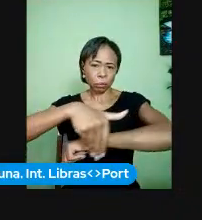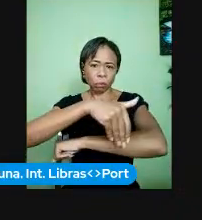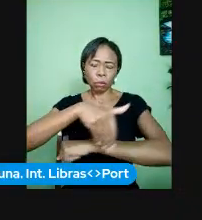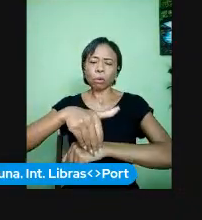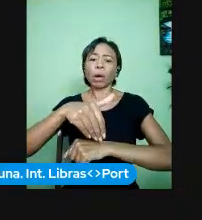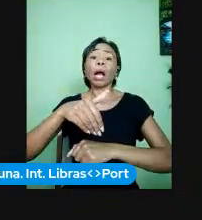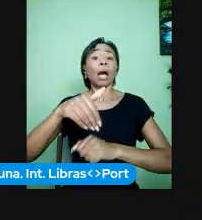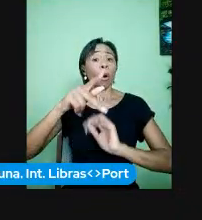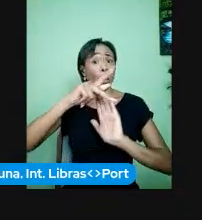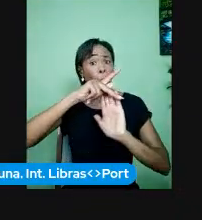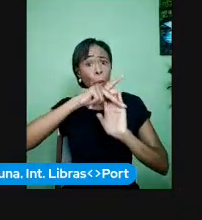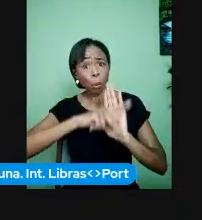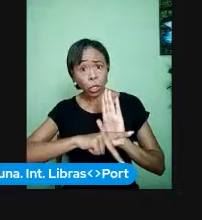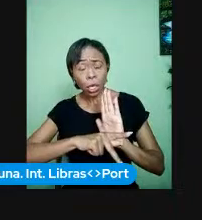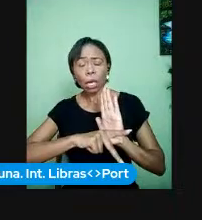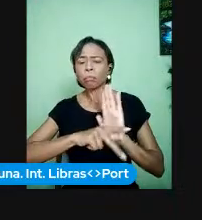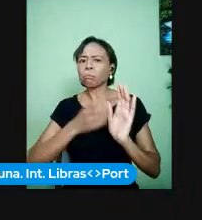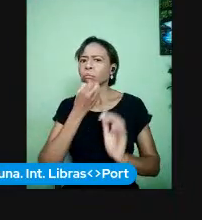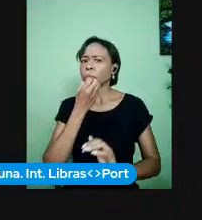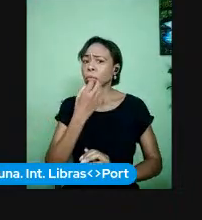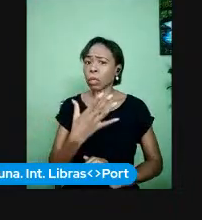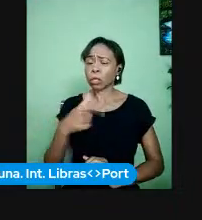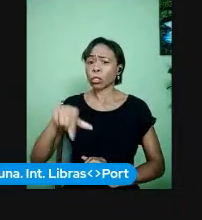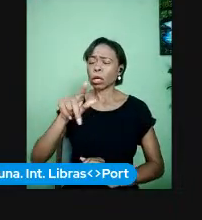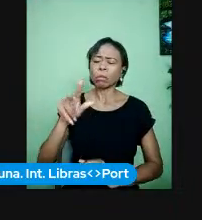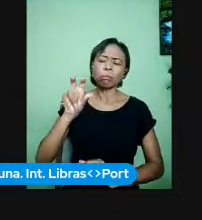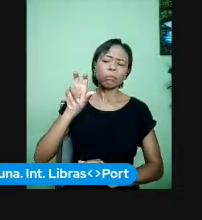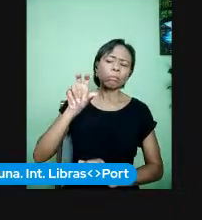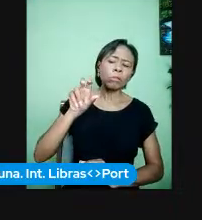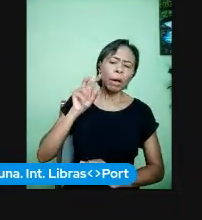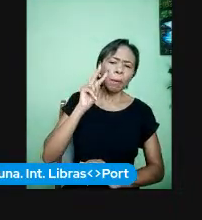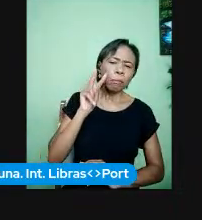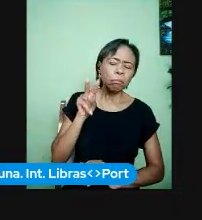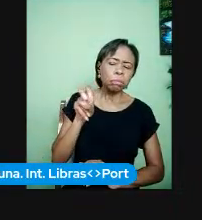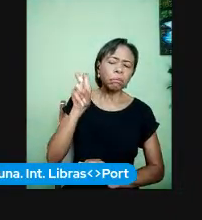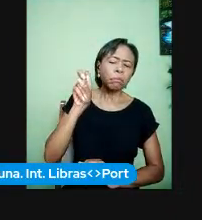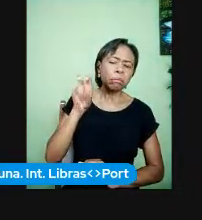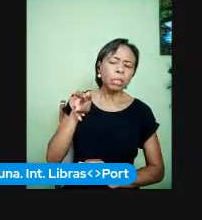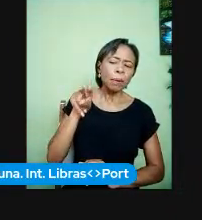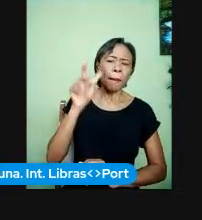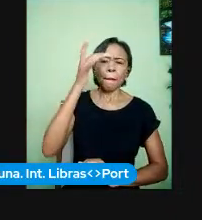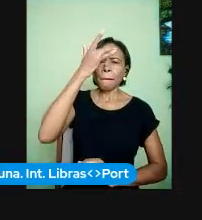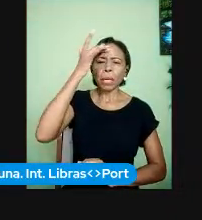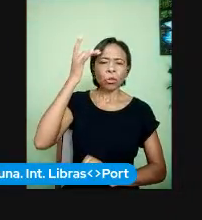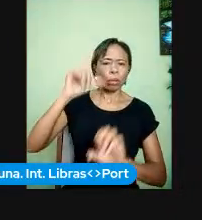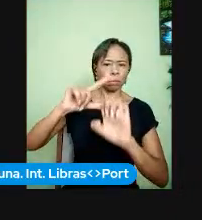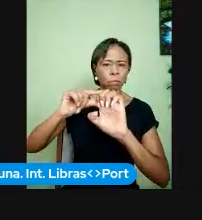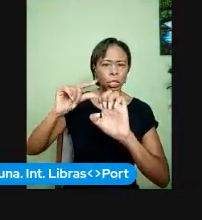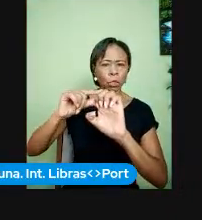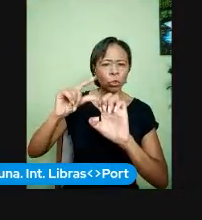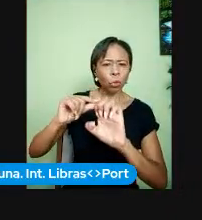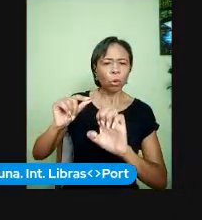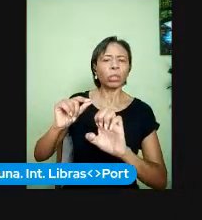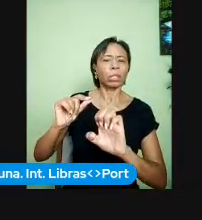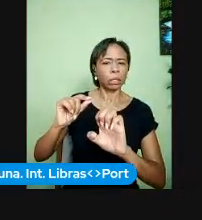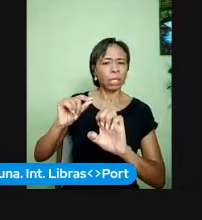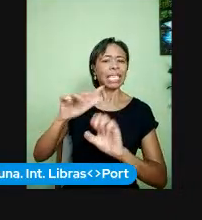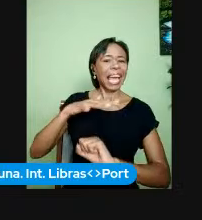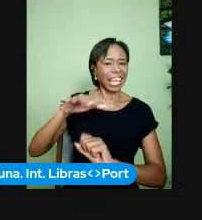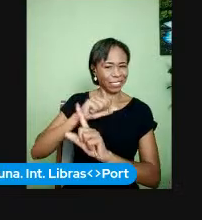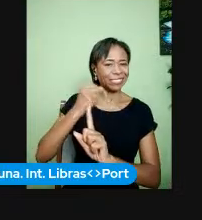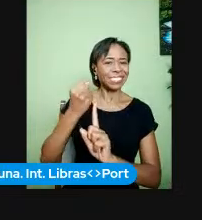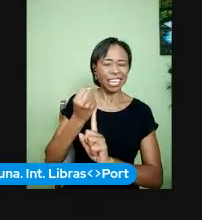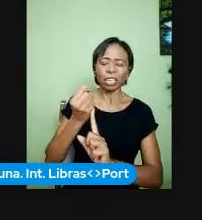a gente identifica empreendedores sociais lá no local, né? Um artesanato,